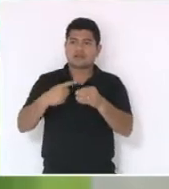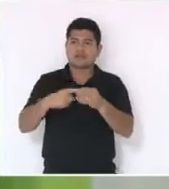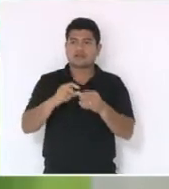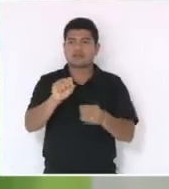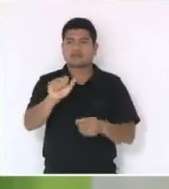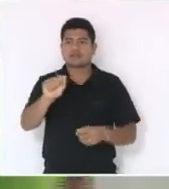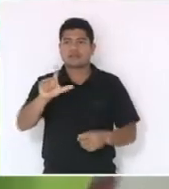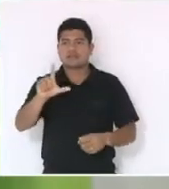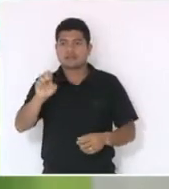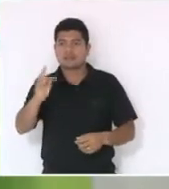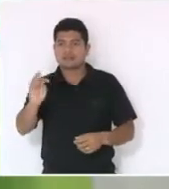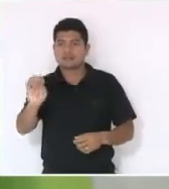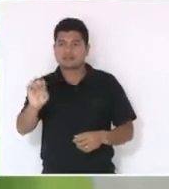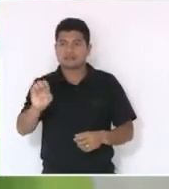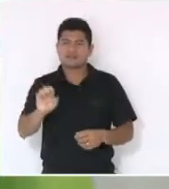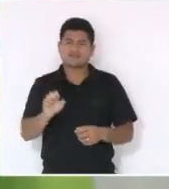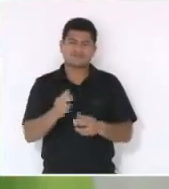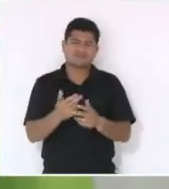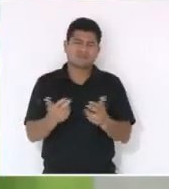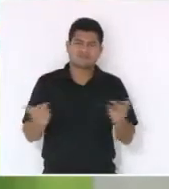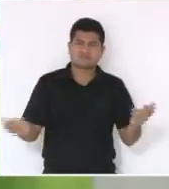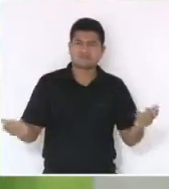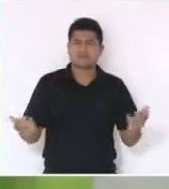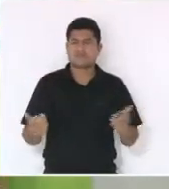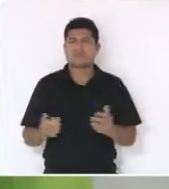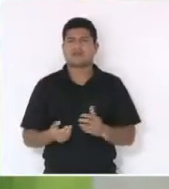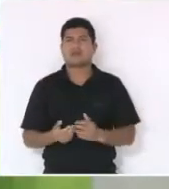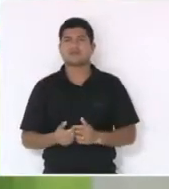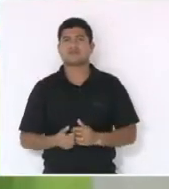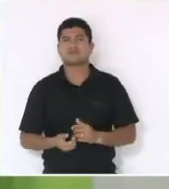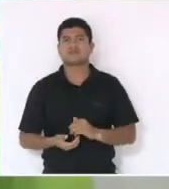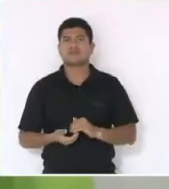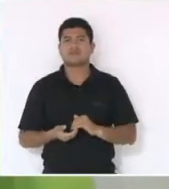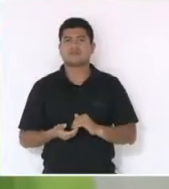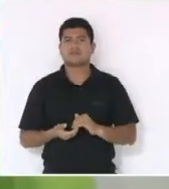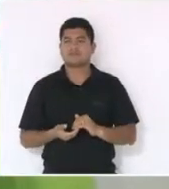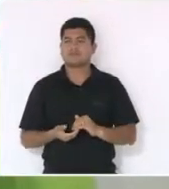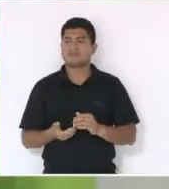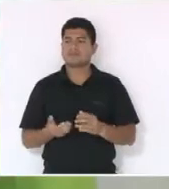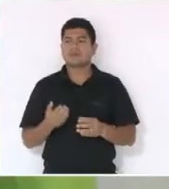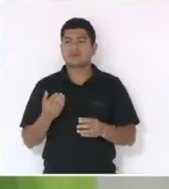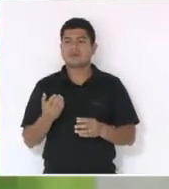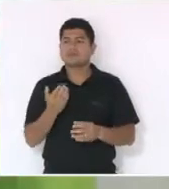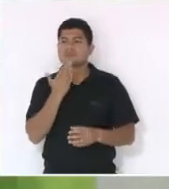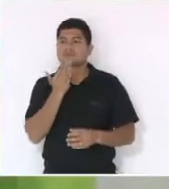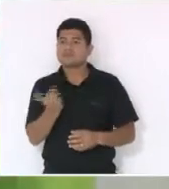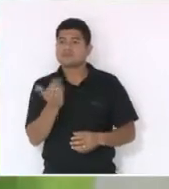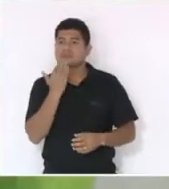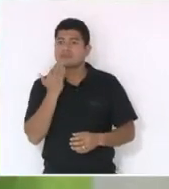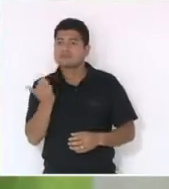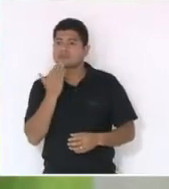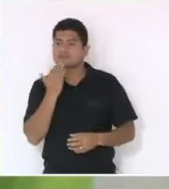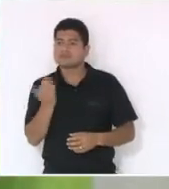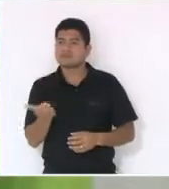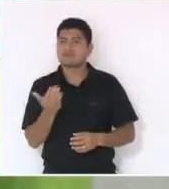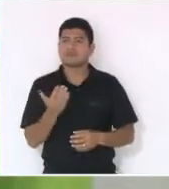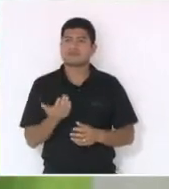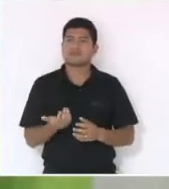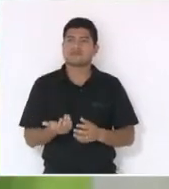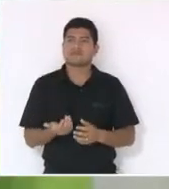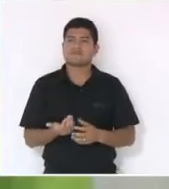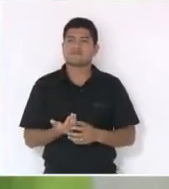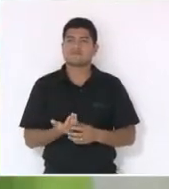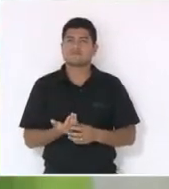enfim, uma dezena de municípios que as demandas chegam solicitando que